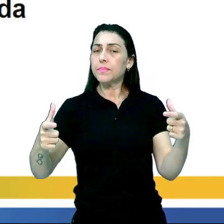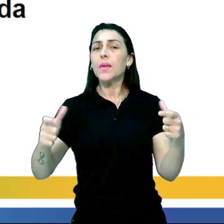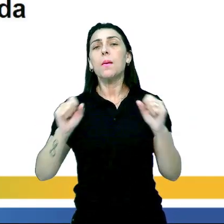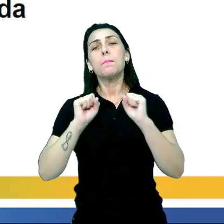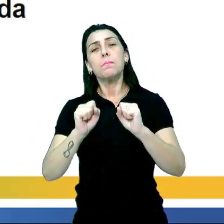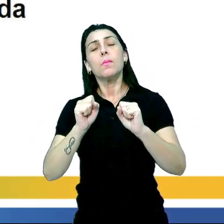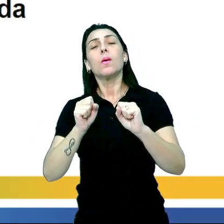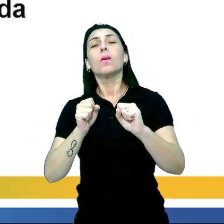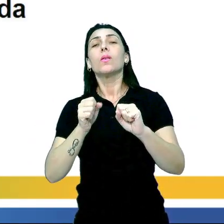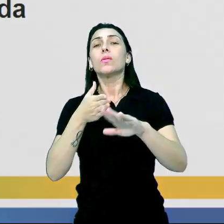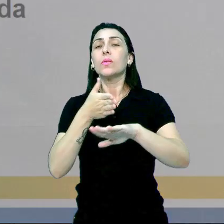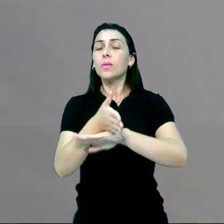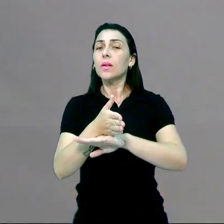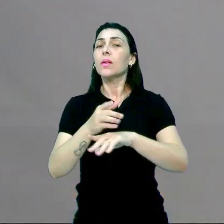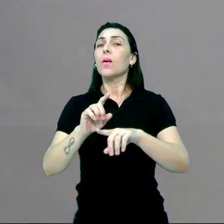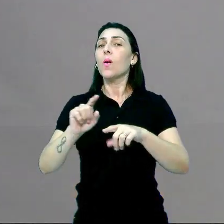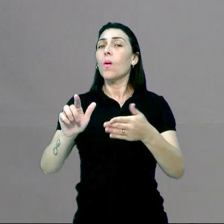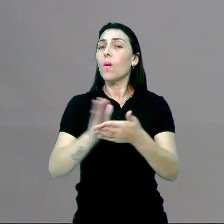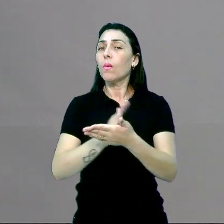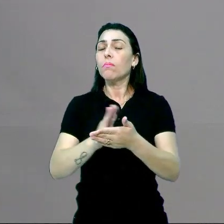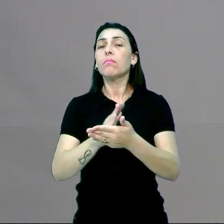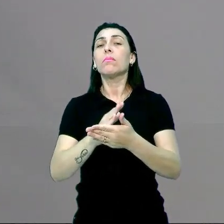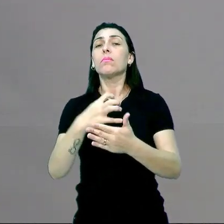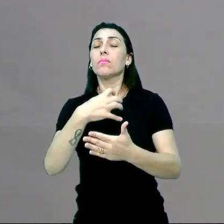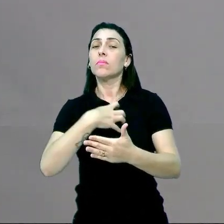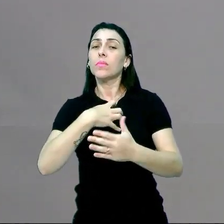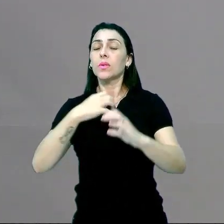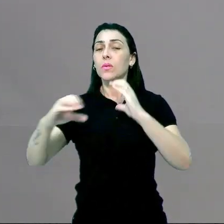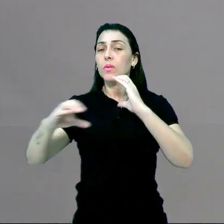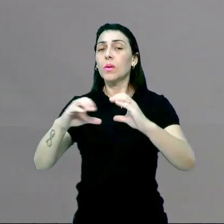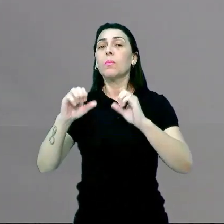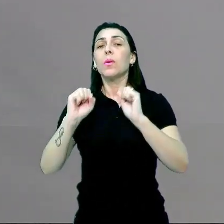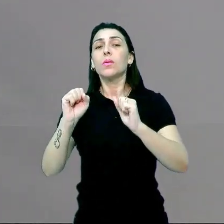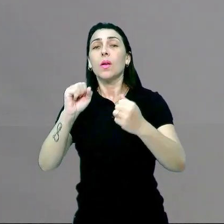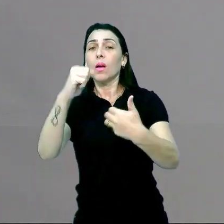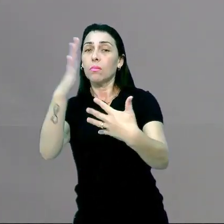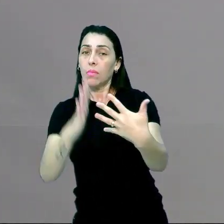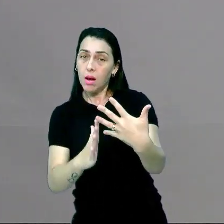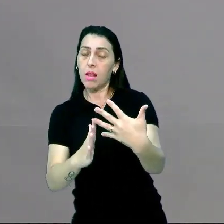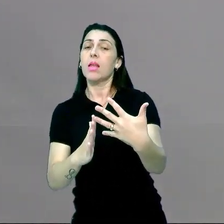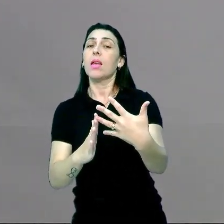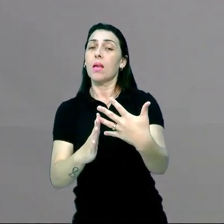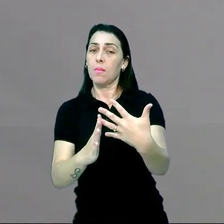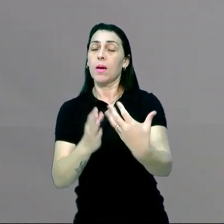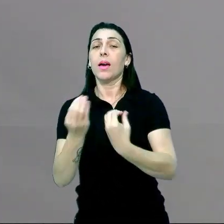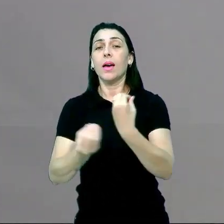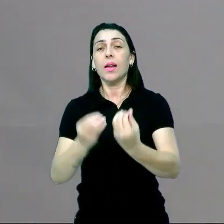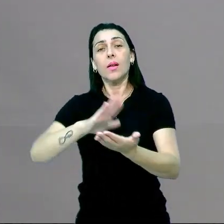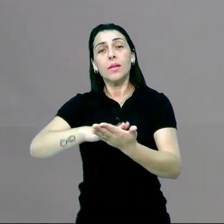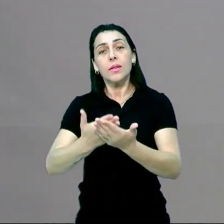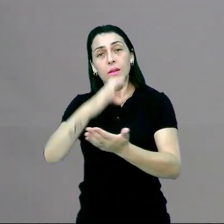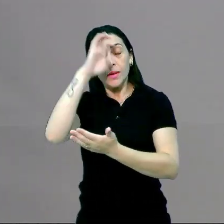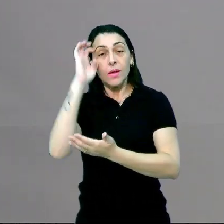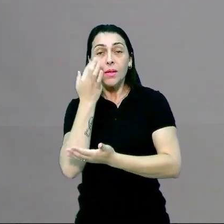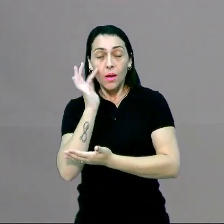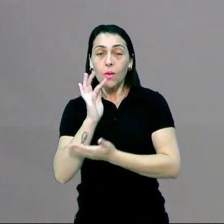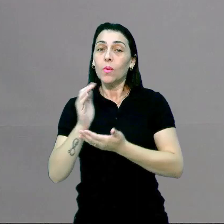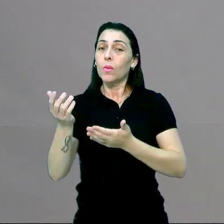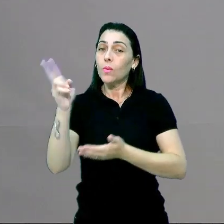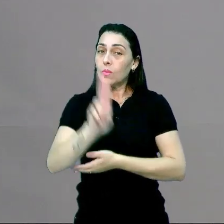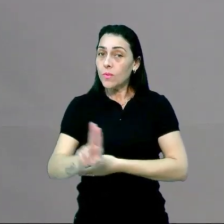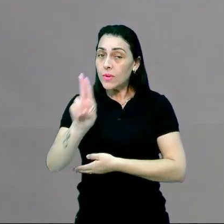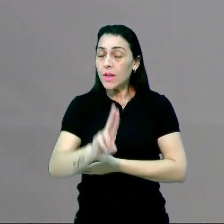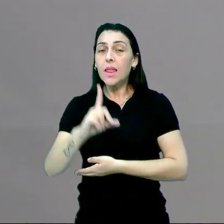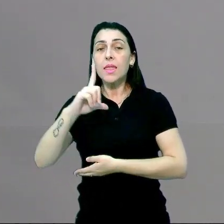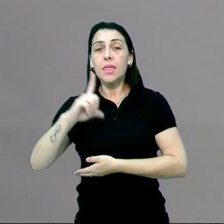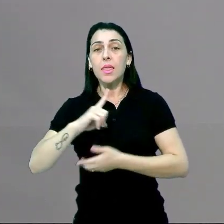posso incluir outras formas de comunicação. Eu posso usar a linguagem de sinais, como a nossa intérprete está utilizando aqui.